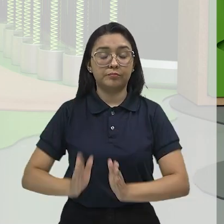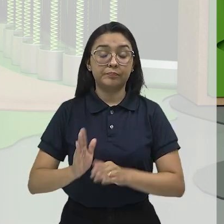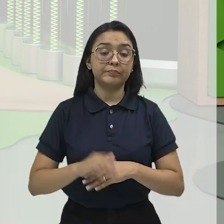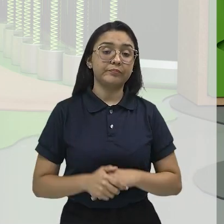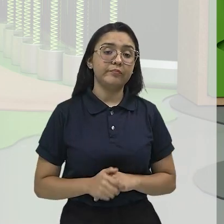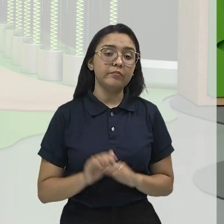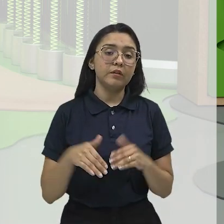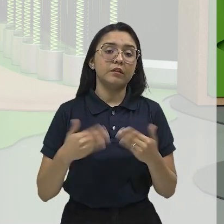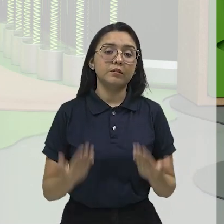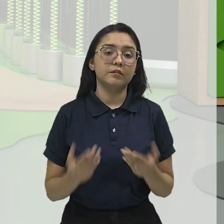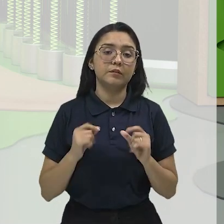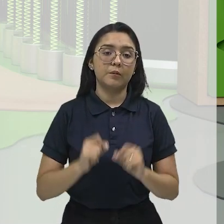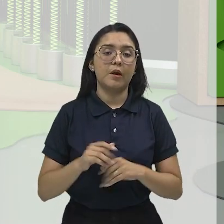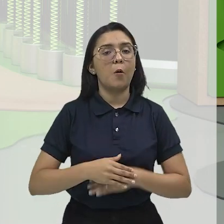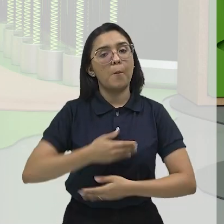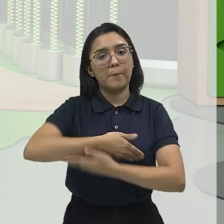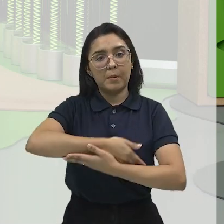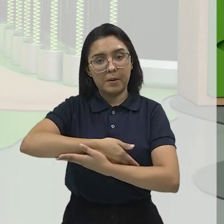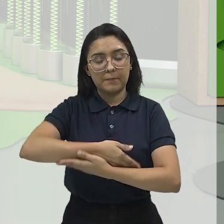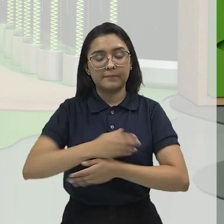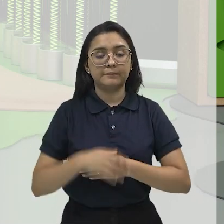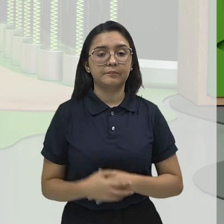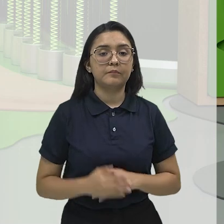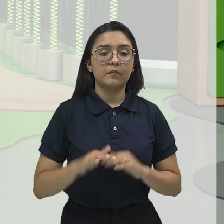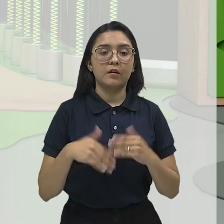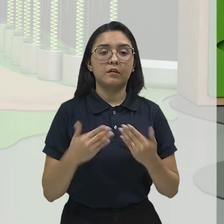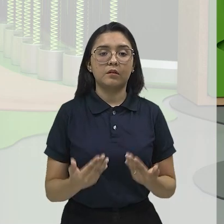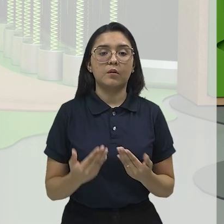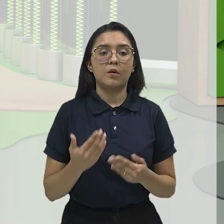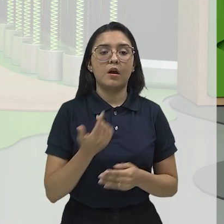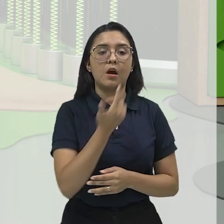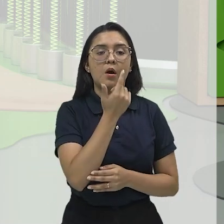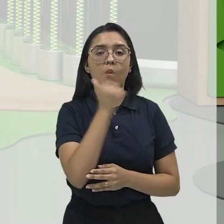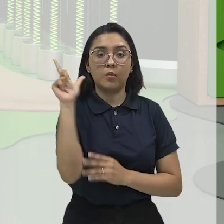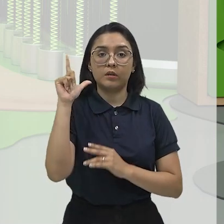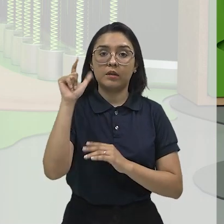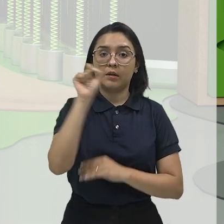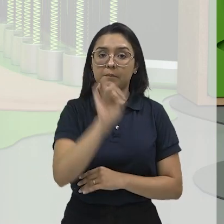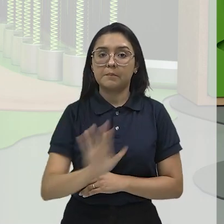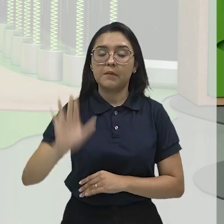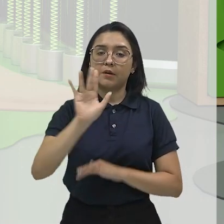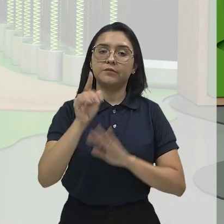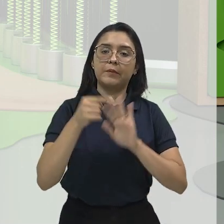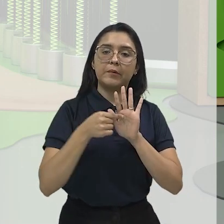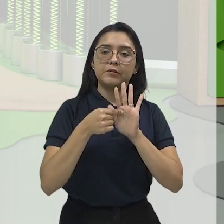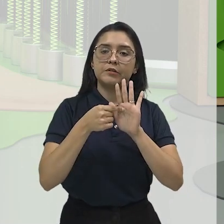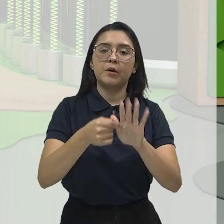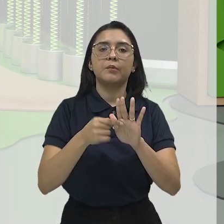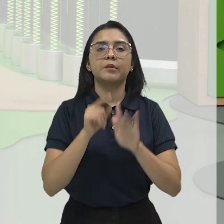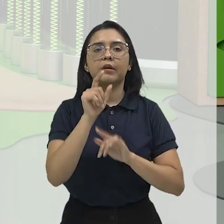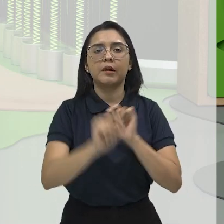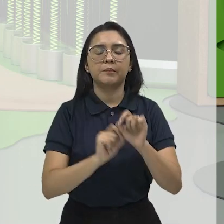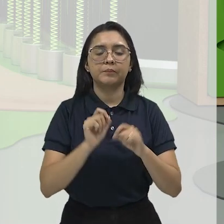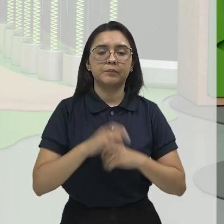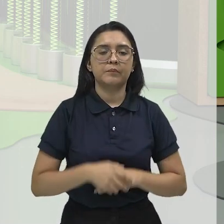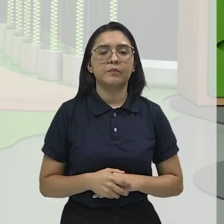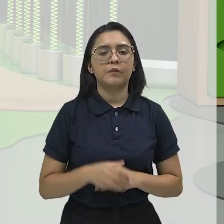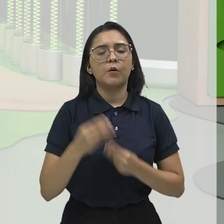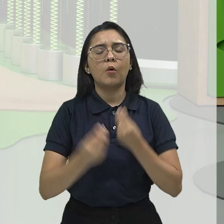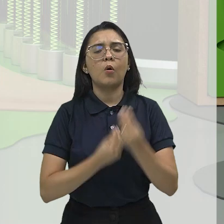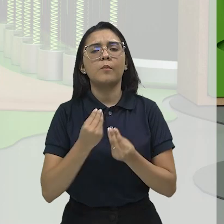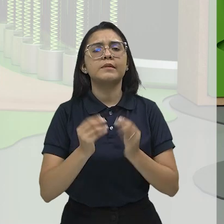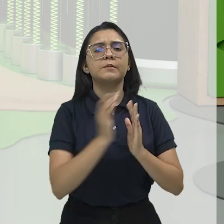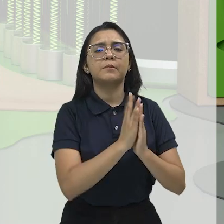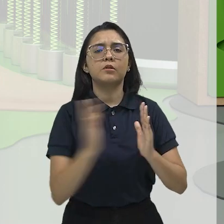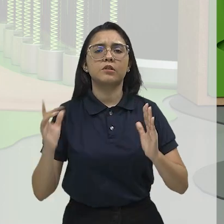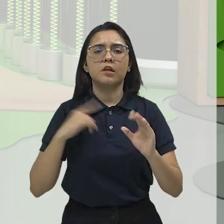E assim ele ser chamado de bebê. E a outra imagem, ela vem mostrar um pouquinho sobre o processo de